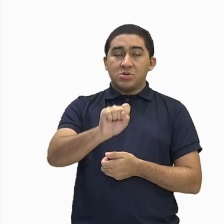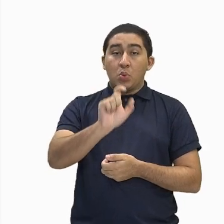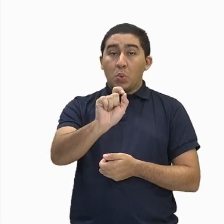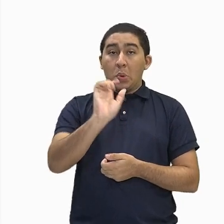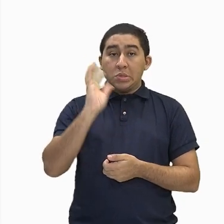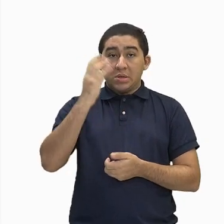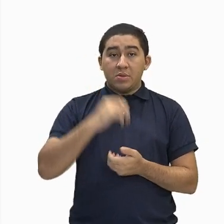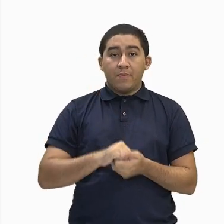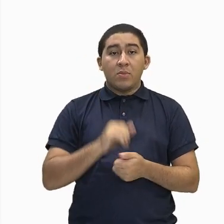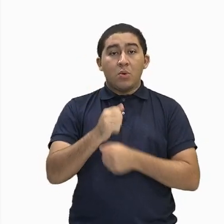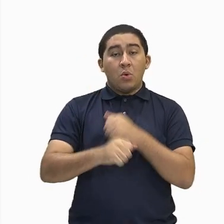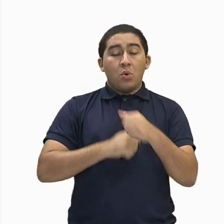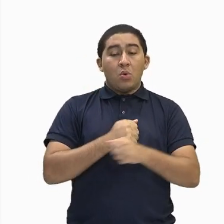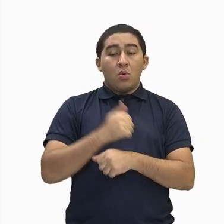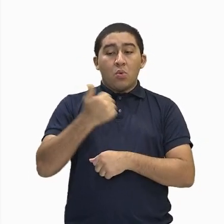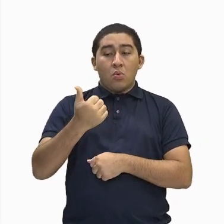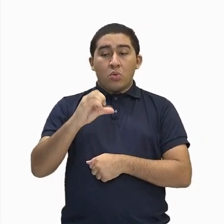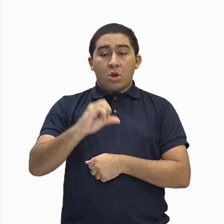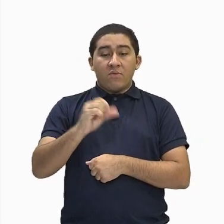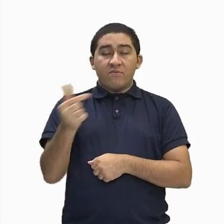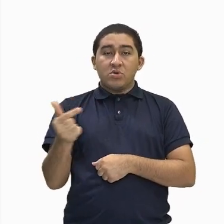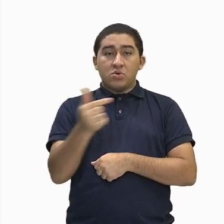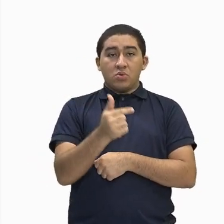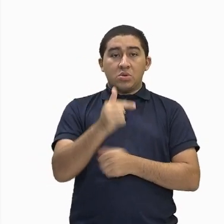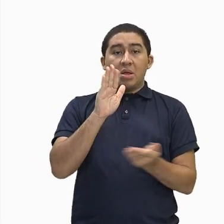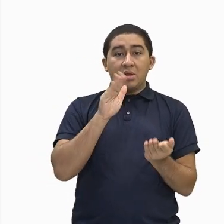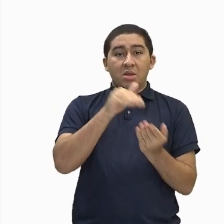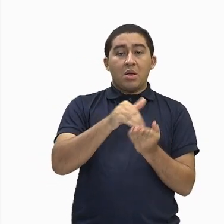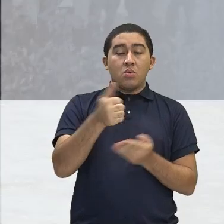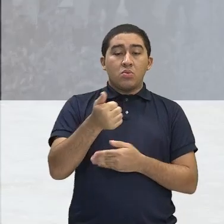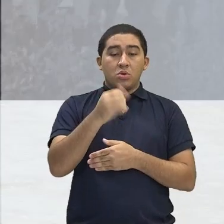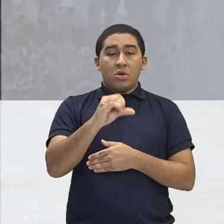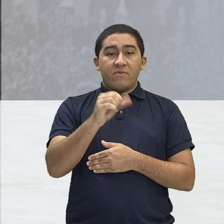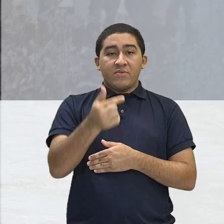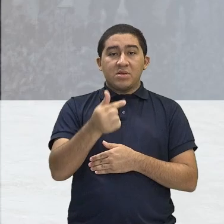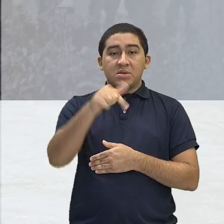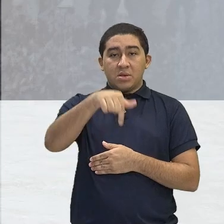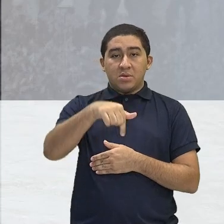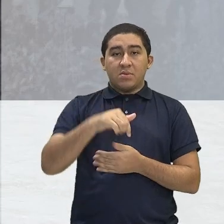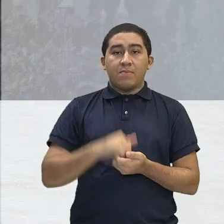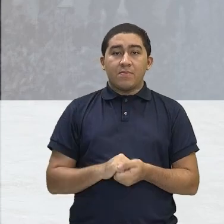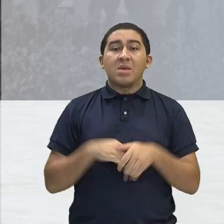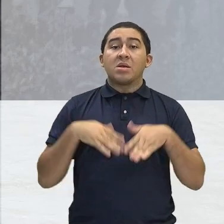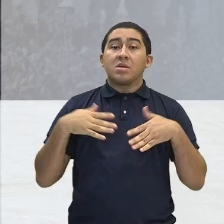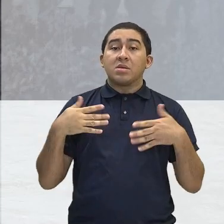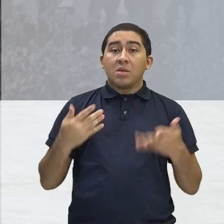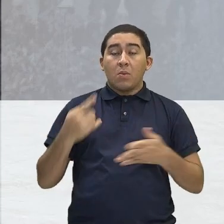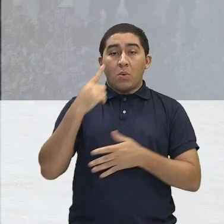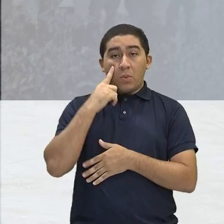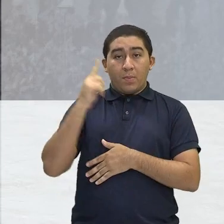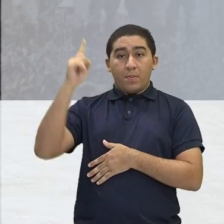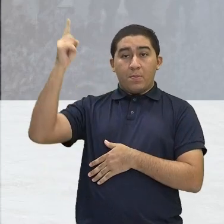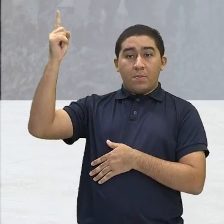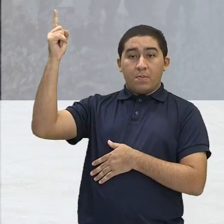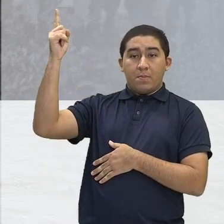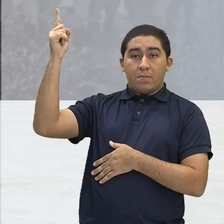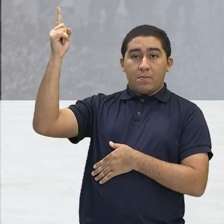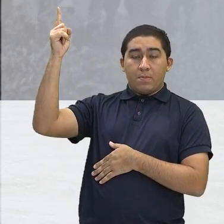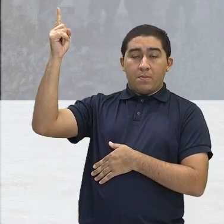entre 1922 e 1927. Então, queridos, Coluna Prestes, ela acontece